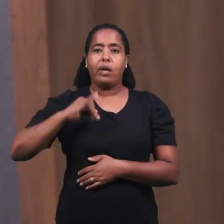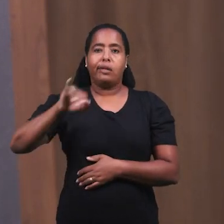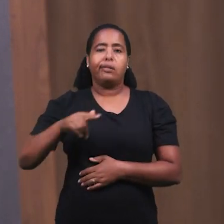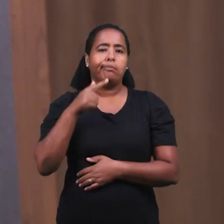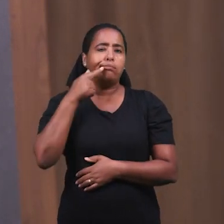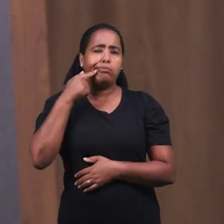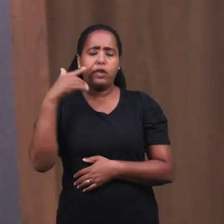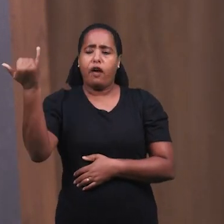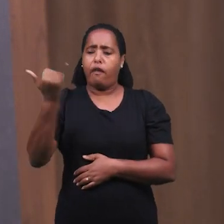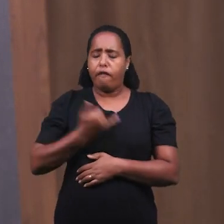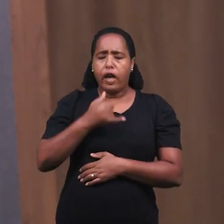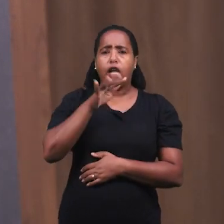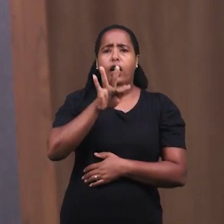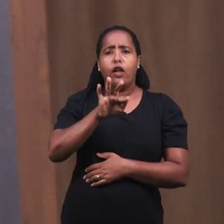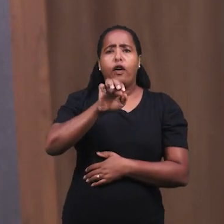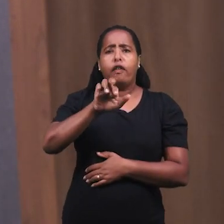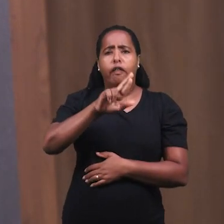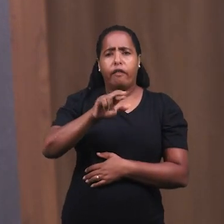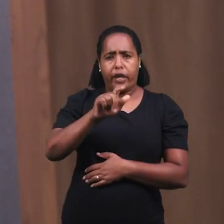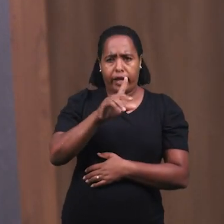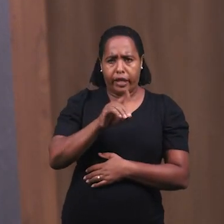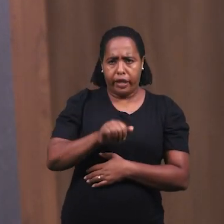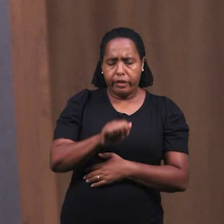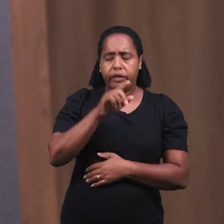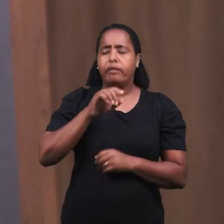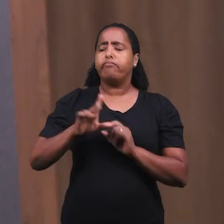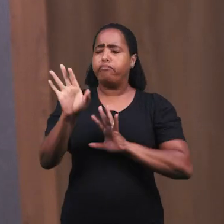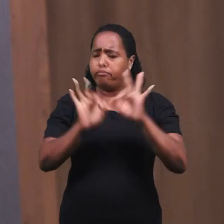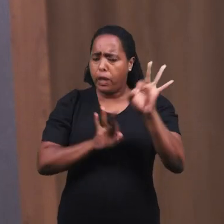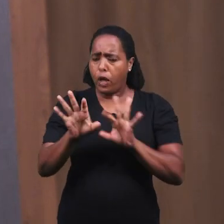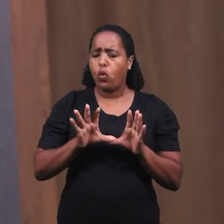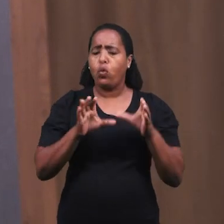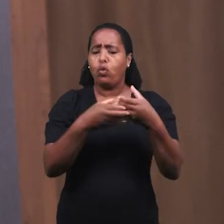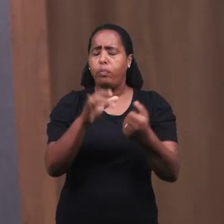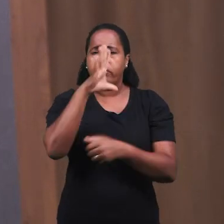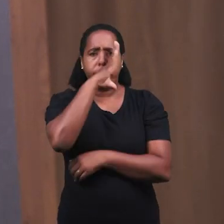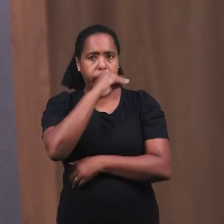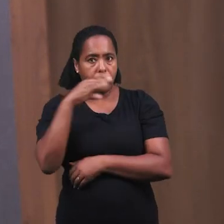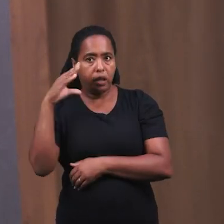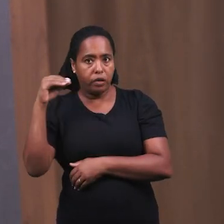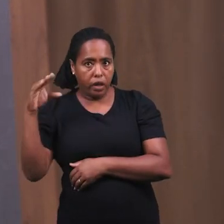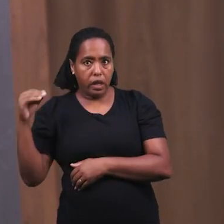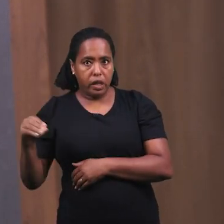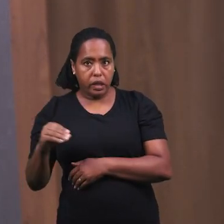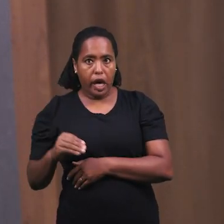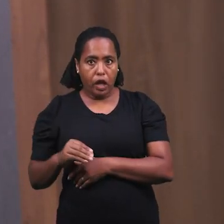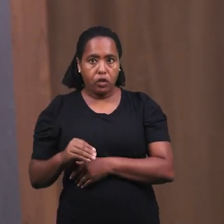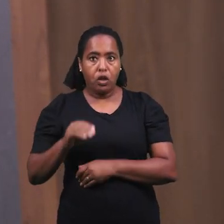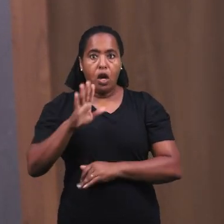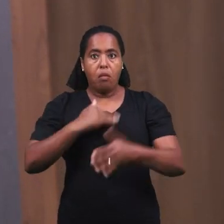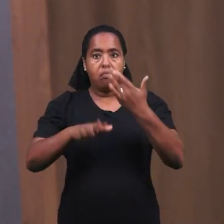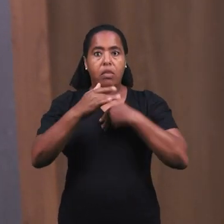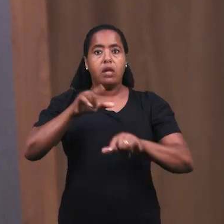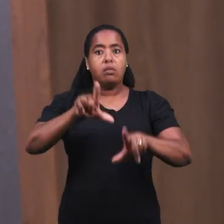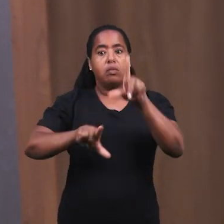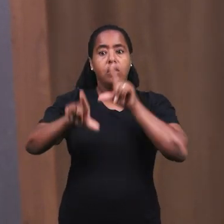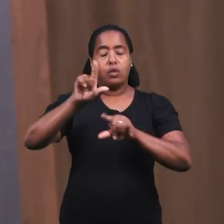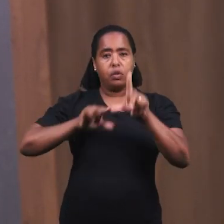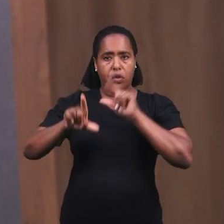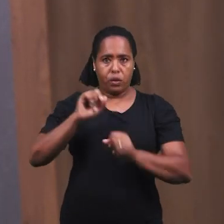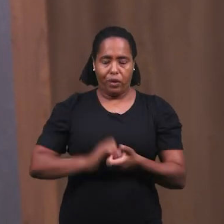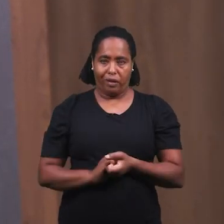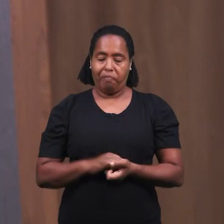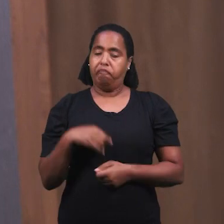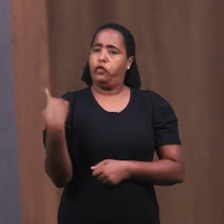disse: Fernanda, precisamos preparar os nossos adolescentes para estes processos seletivos.